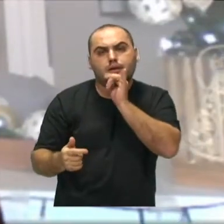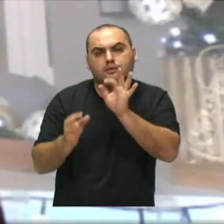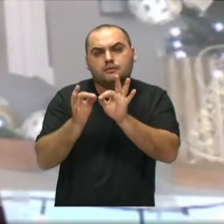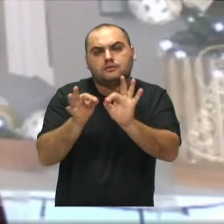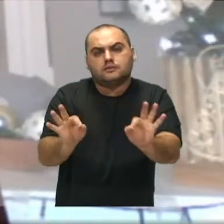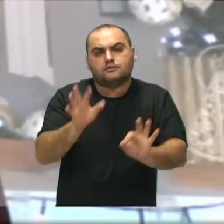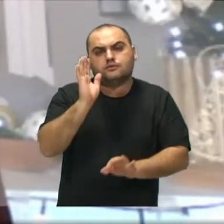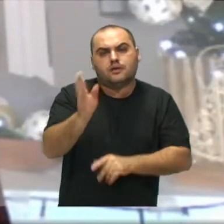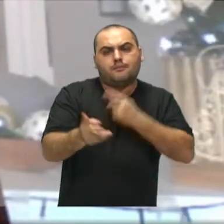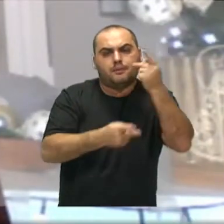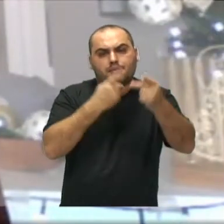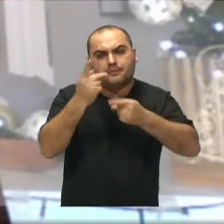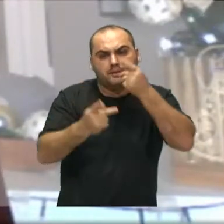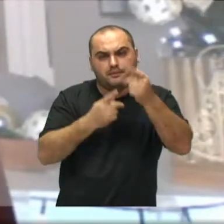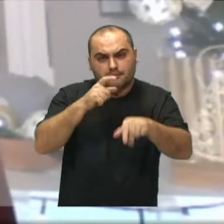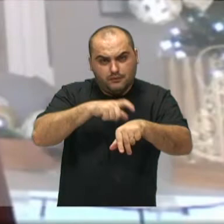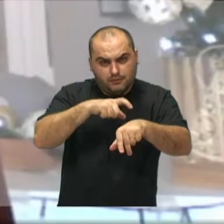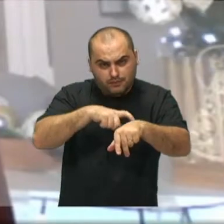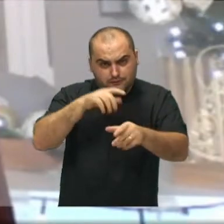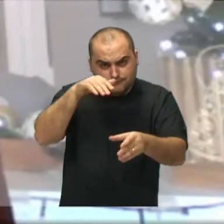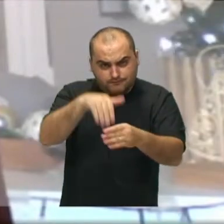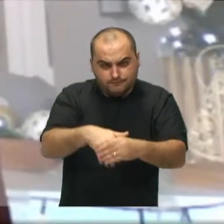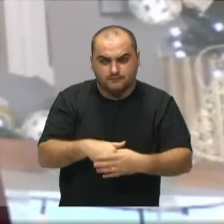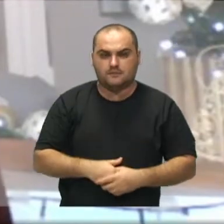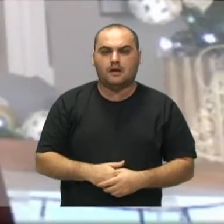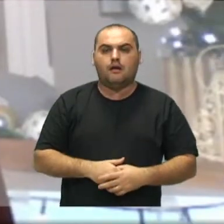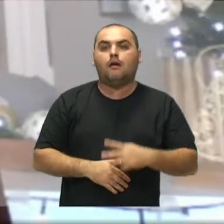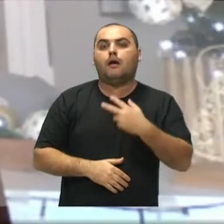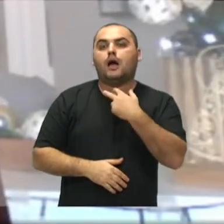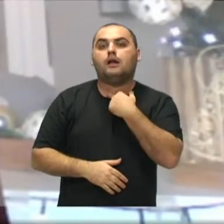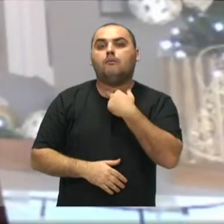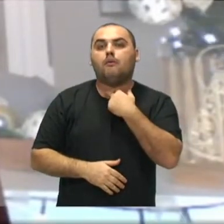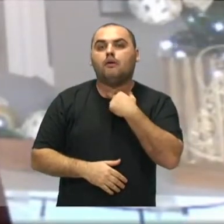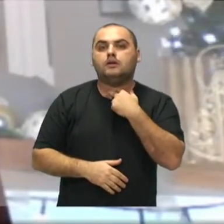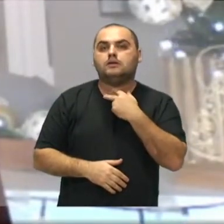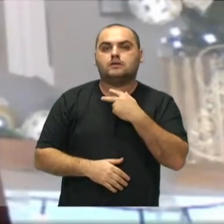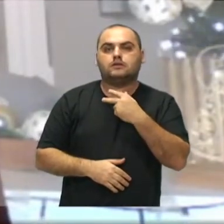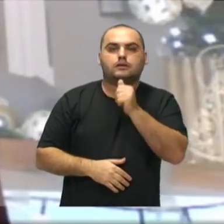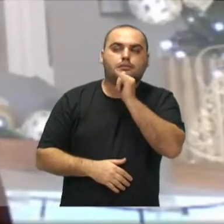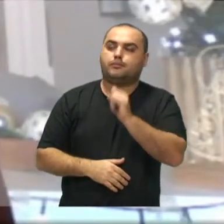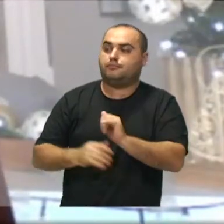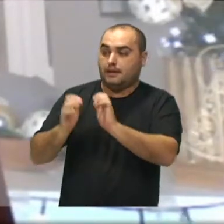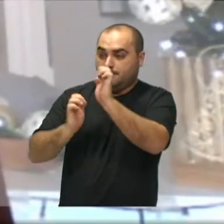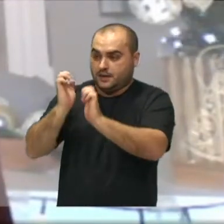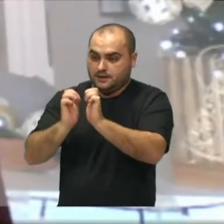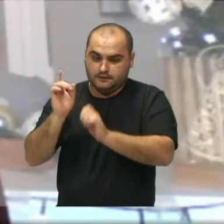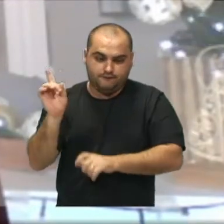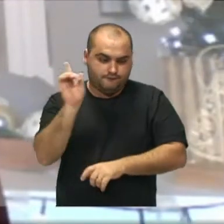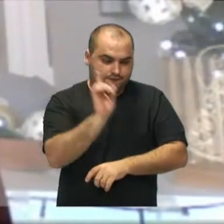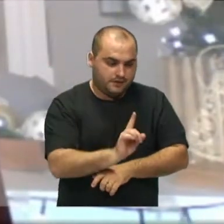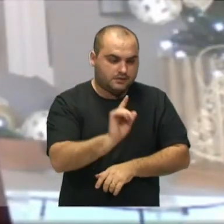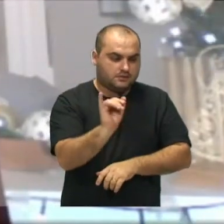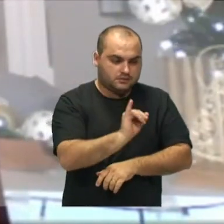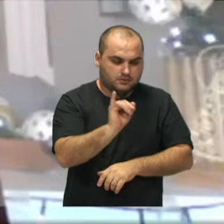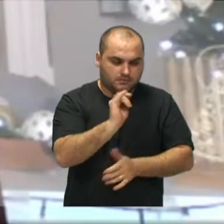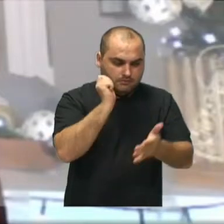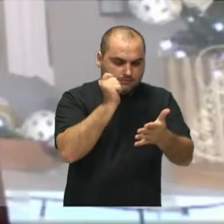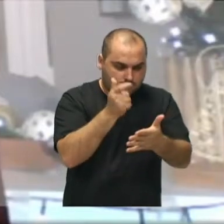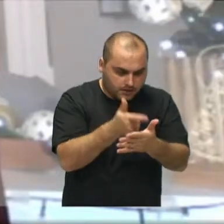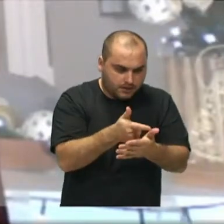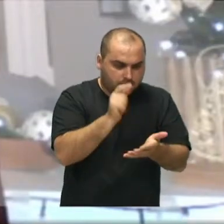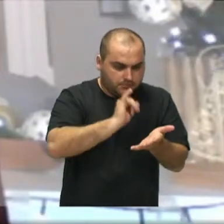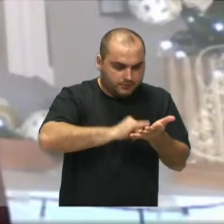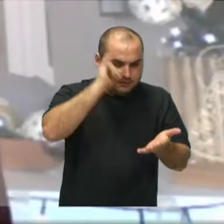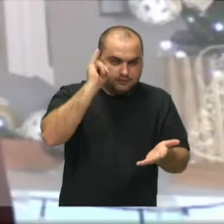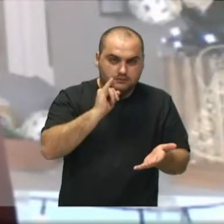falado bastante durante a eleição, nós não podemos ter uma empresa querendo vir para Itajaí, se instalar aqui, pagar imposto aqui, empregar as pessoas e não